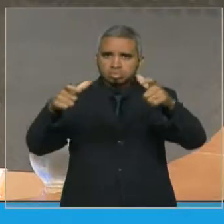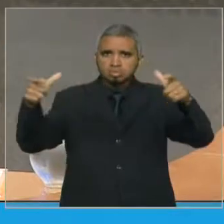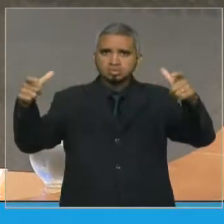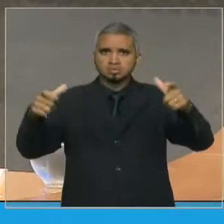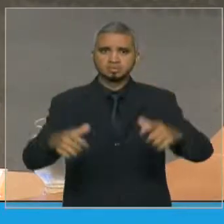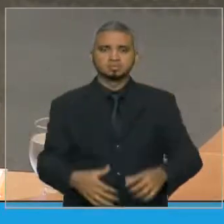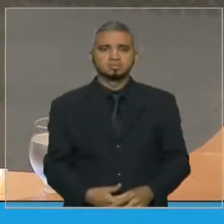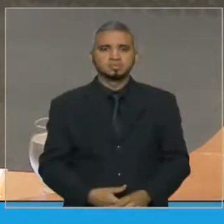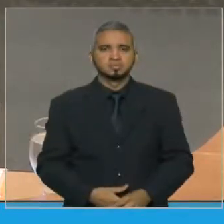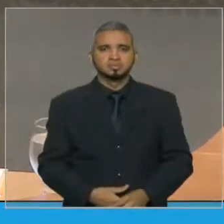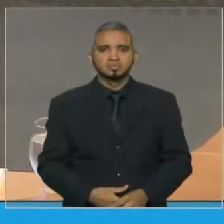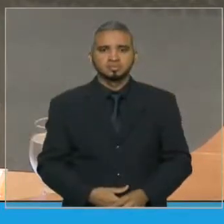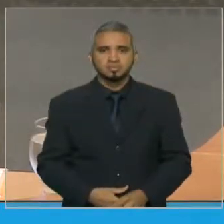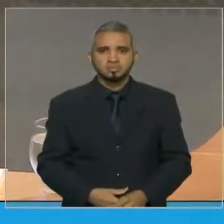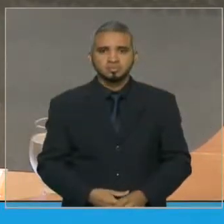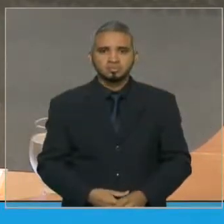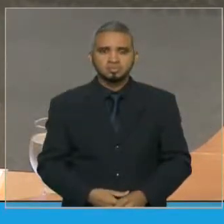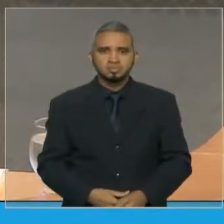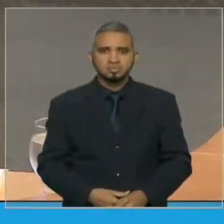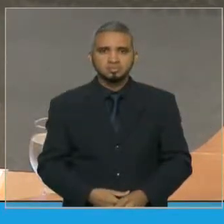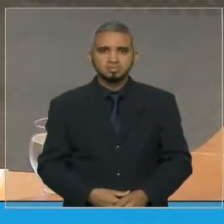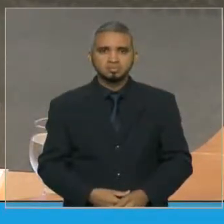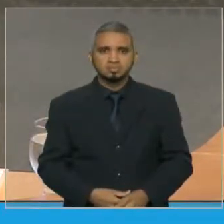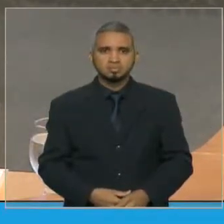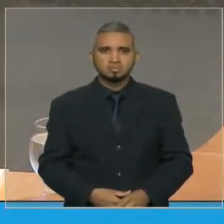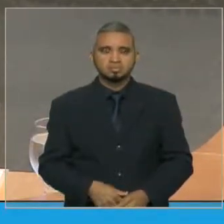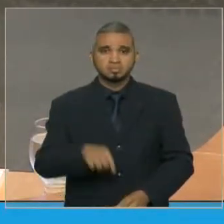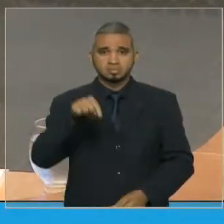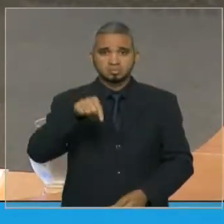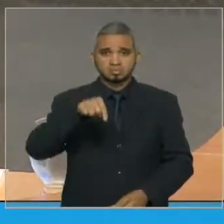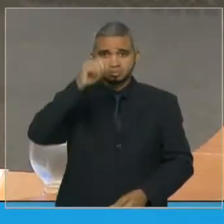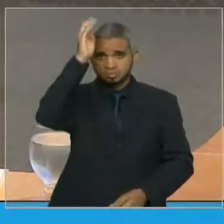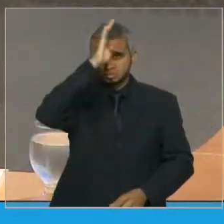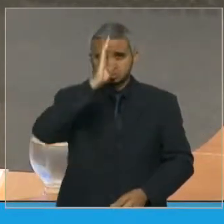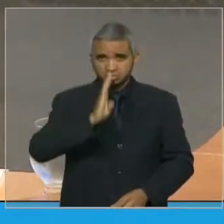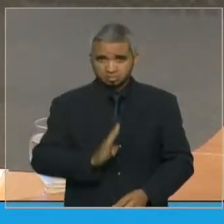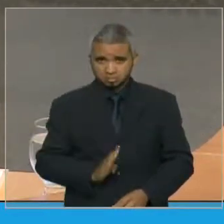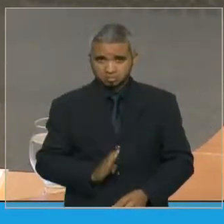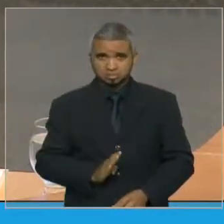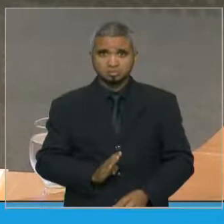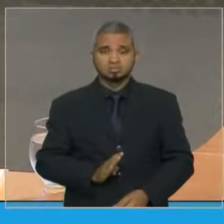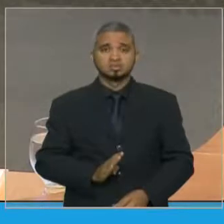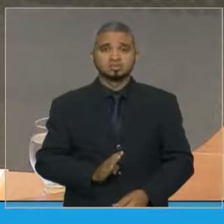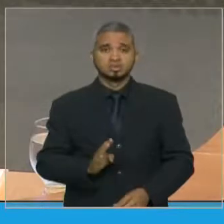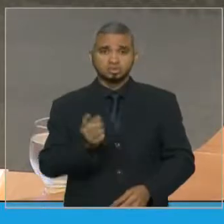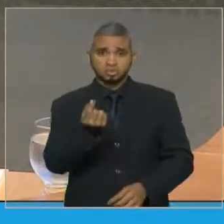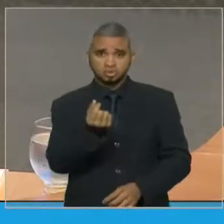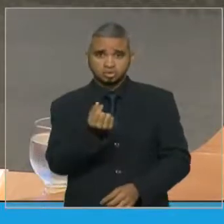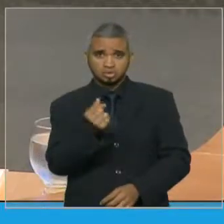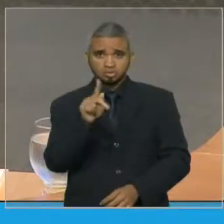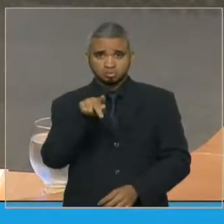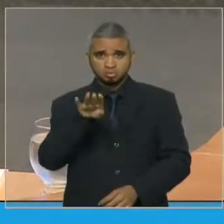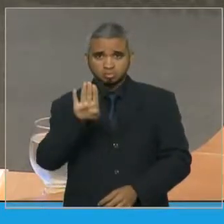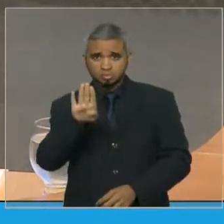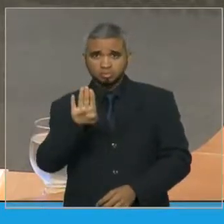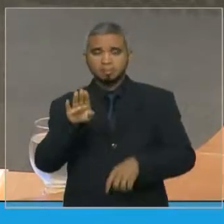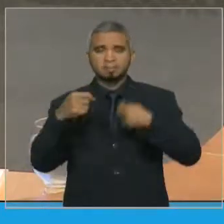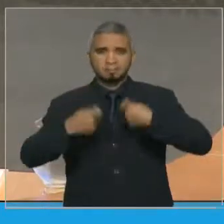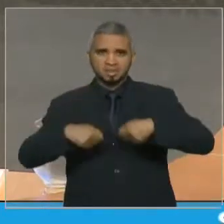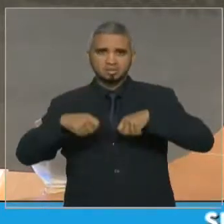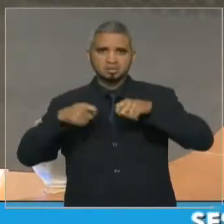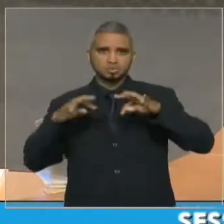nação. A nossa república, a coisa pública, só é possível com a participação e união de